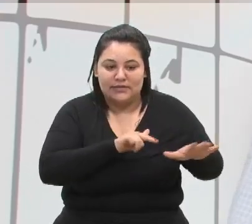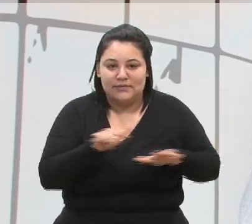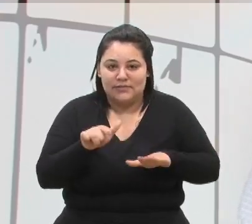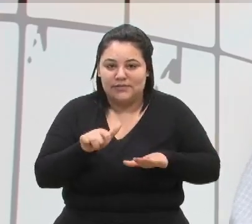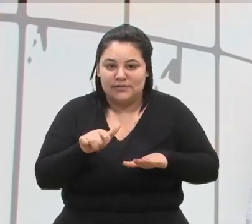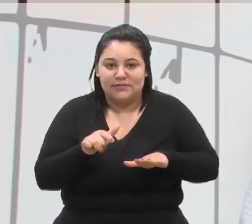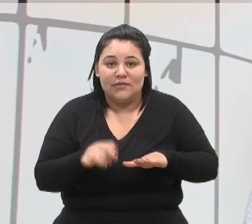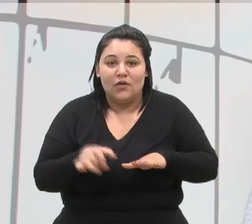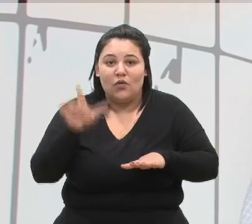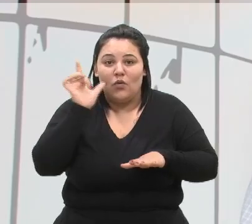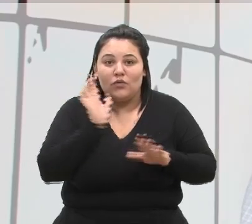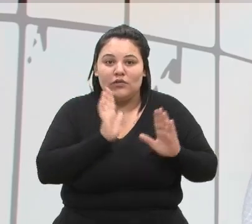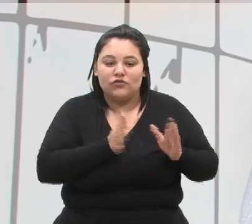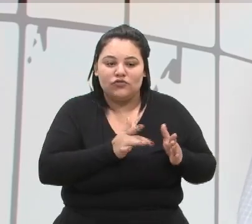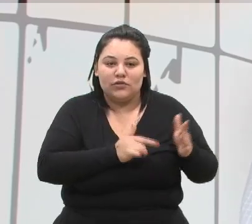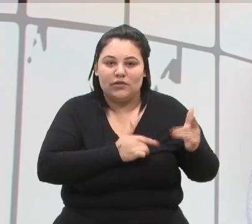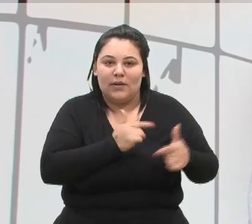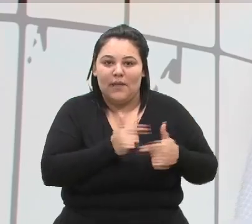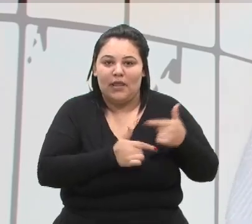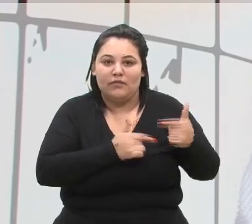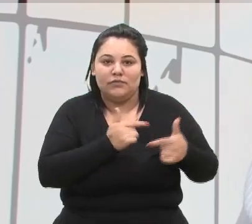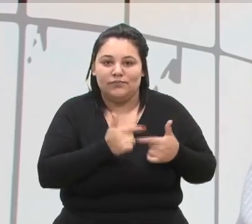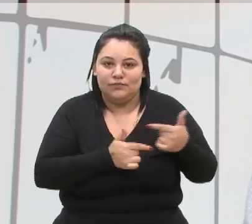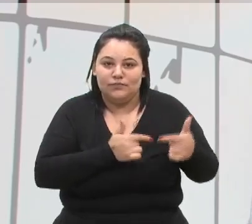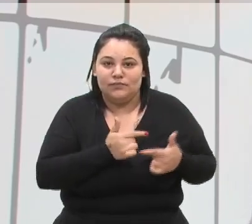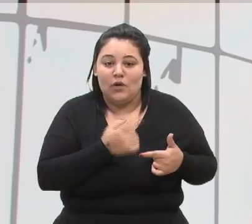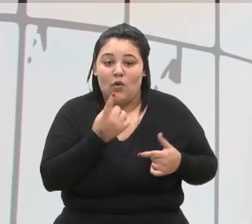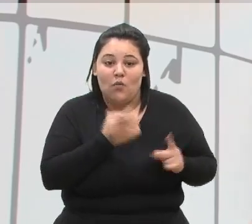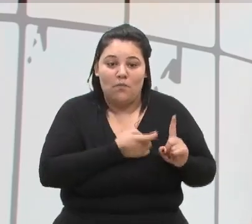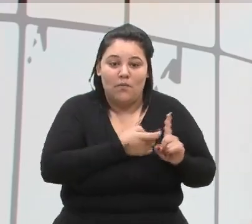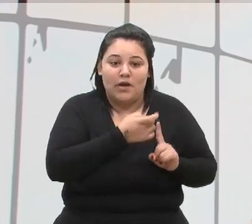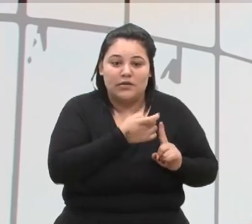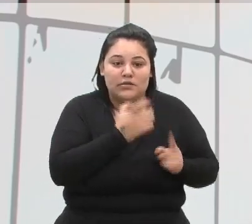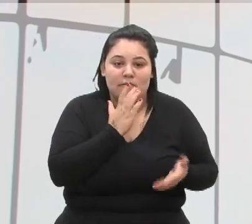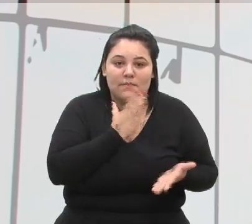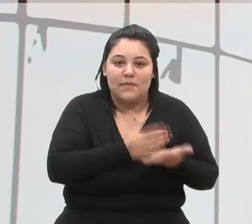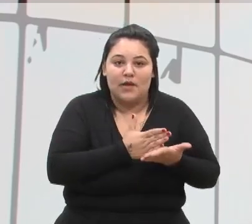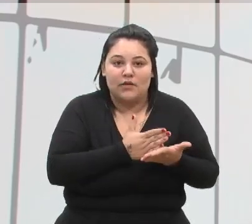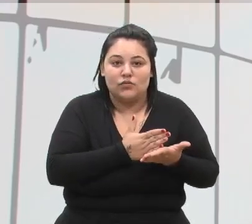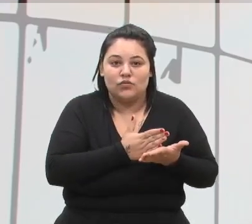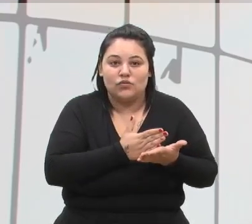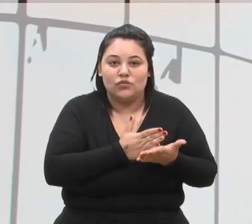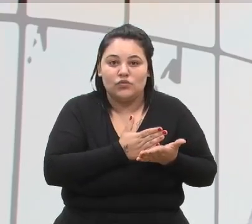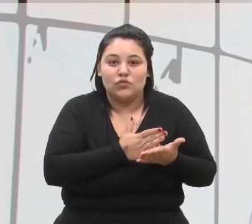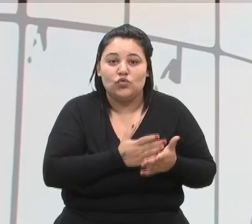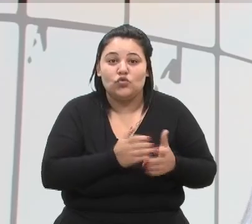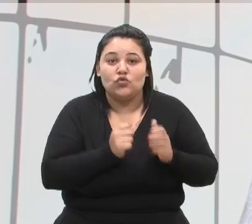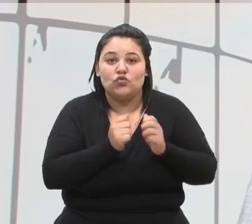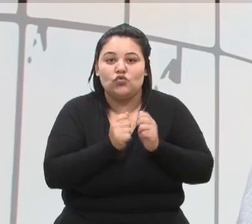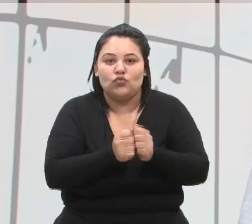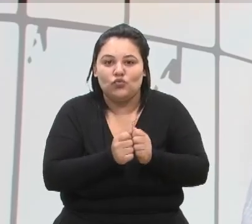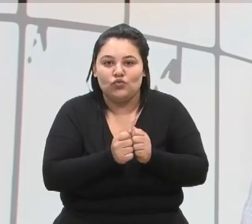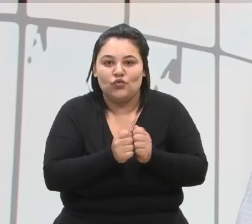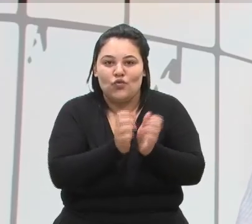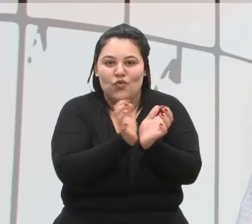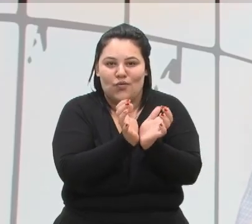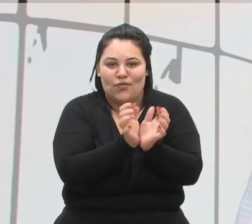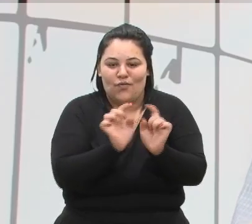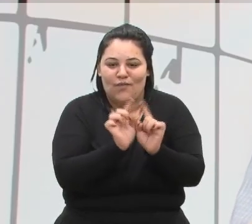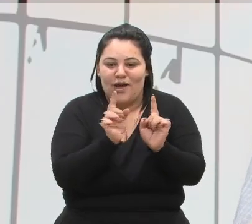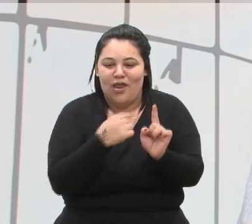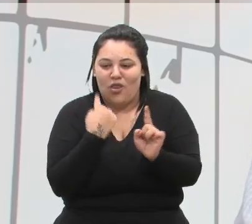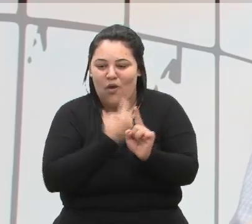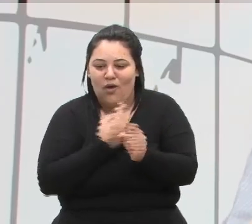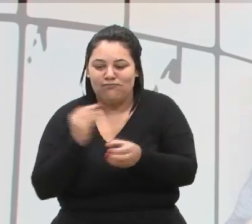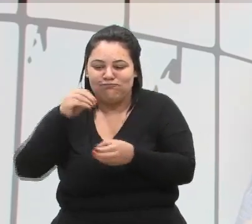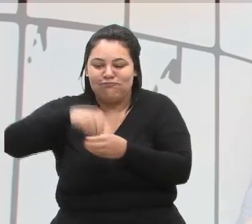já estão atuando há 1 mês e meio, junto com as nossas equipes. Mas nós, dentro do município, tínhamos em torno